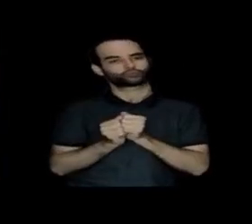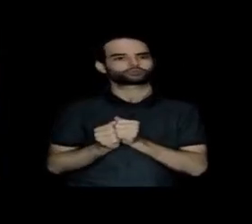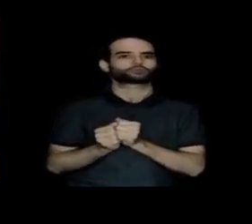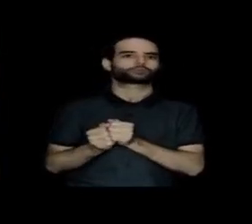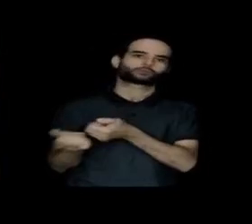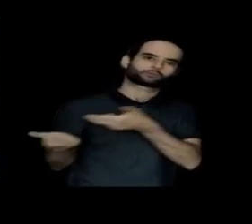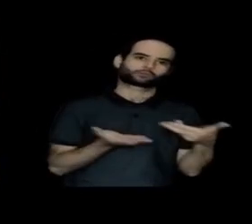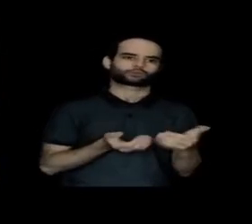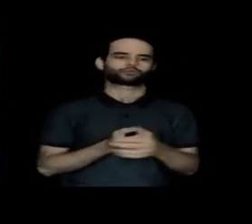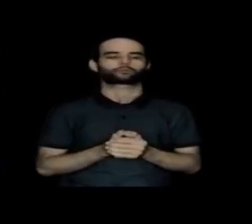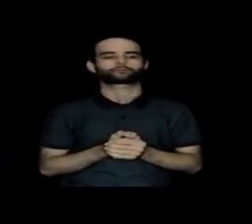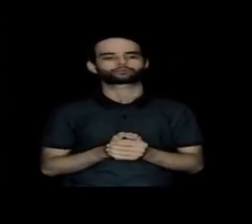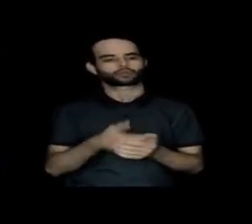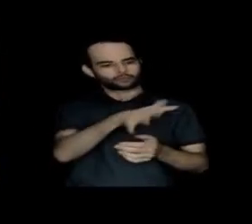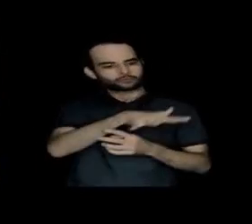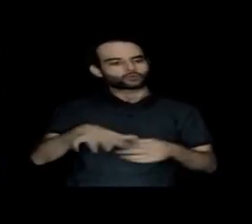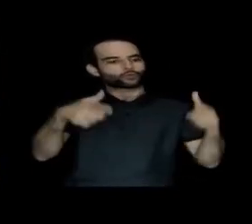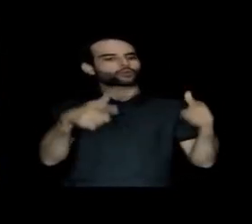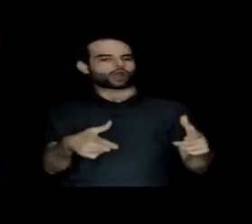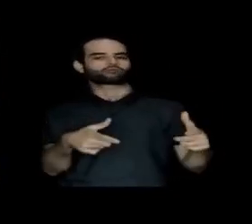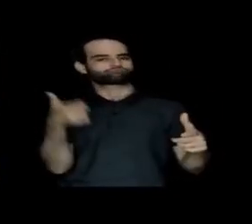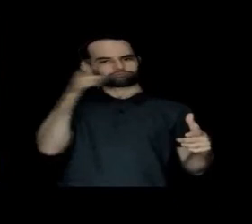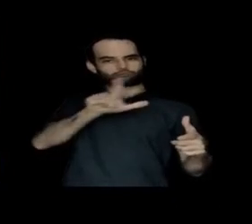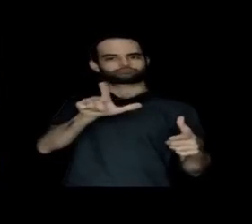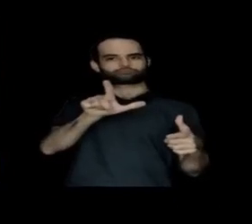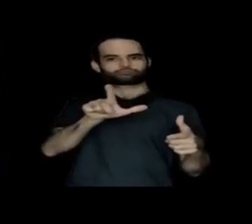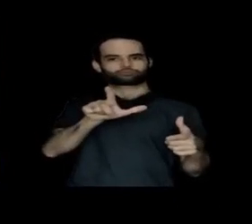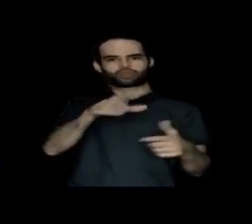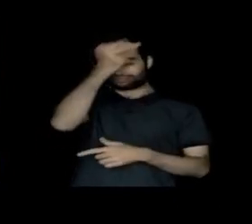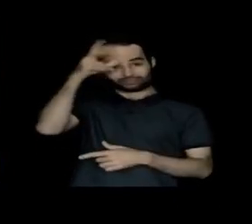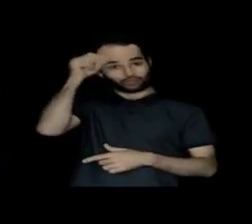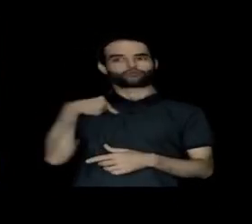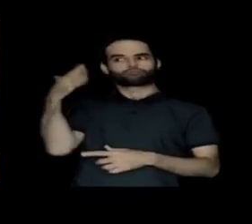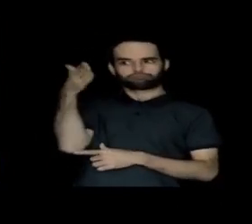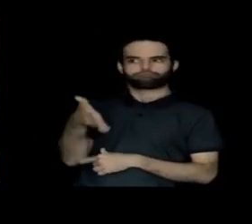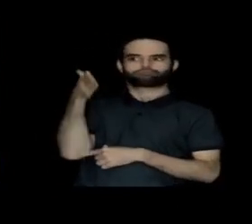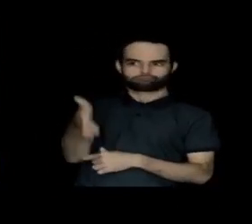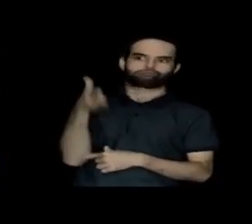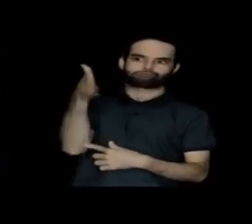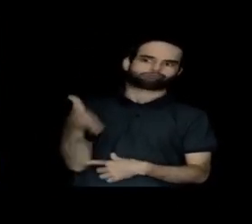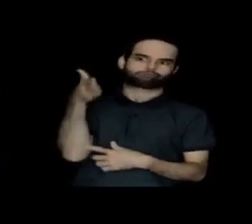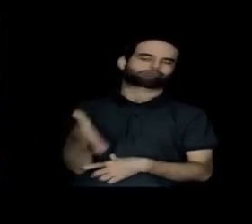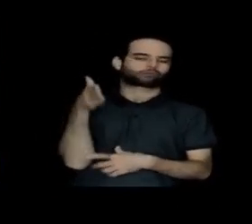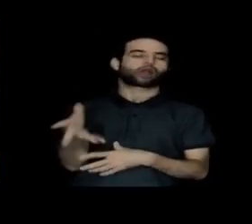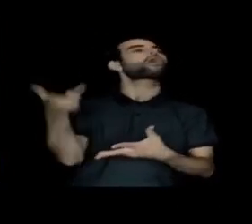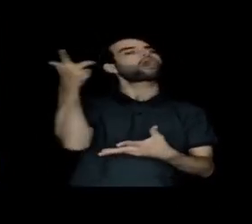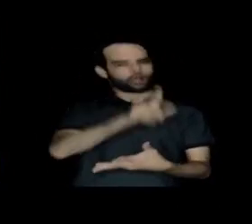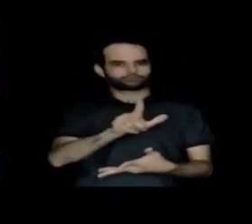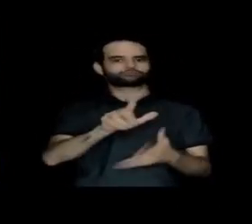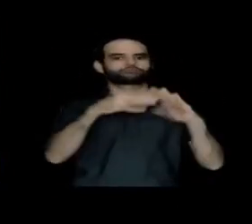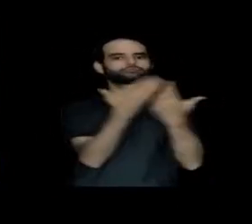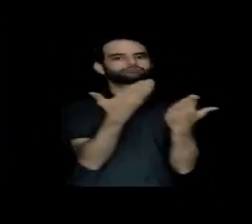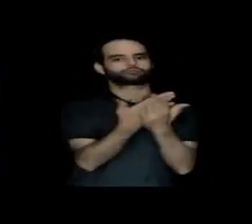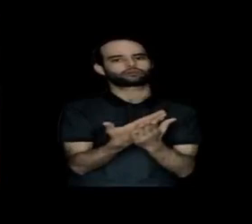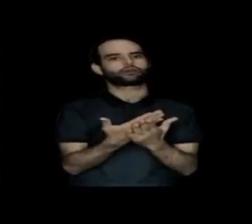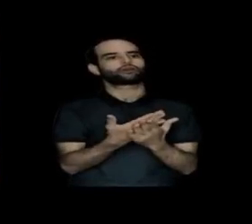cegueira. E eu consegui esse espaço, depois de 3 meses de andada na prefeitura, de andar todos os dias na prefeitura, eu